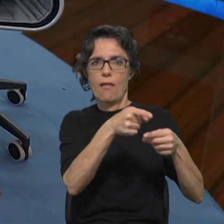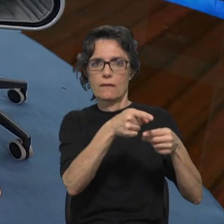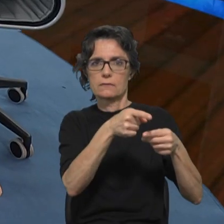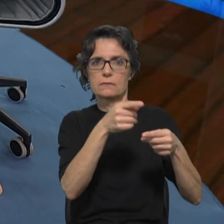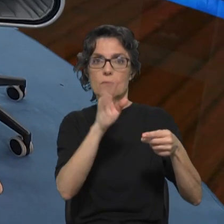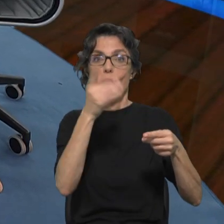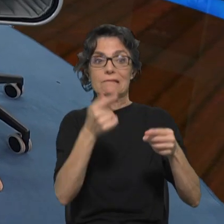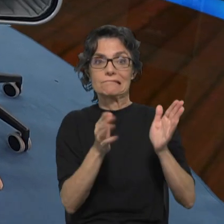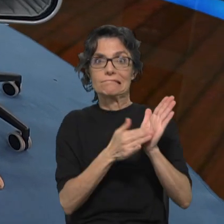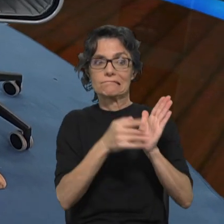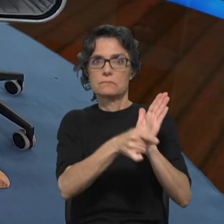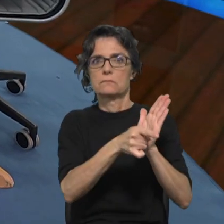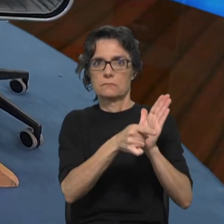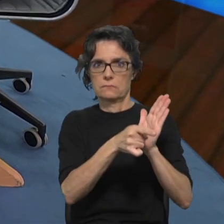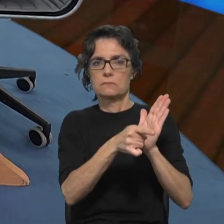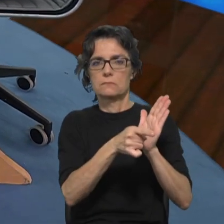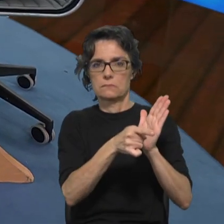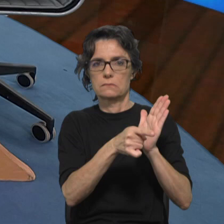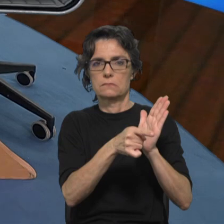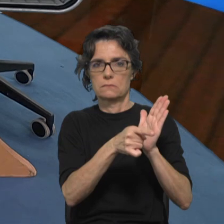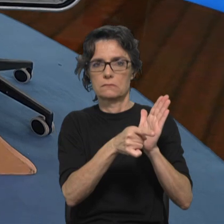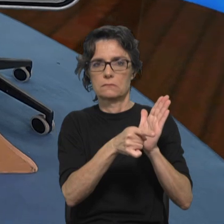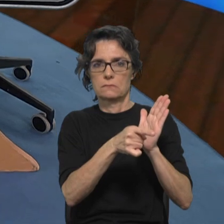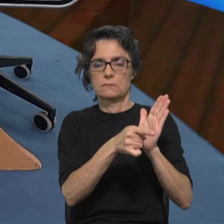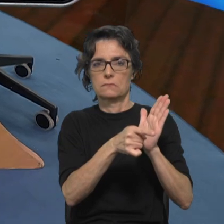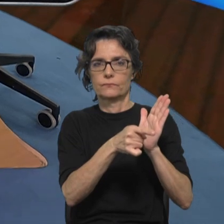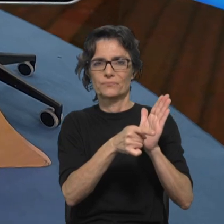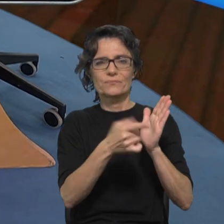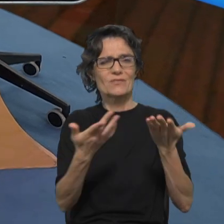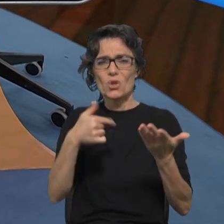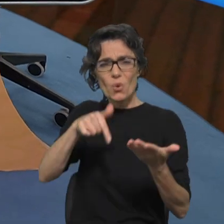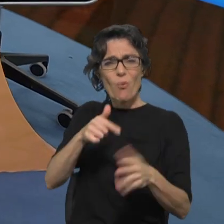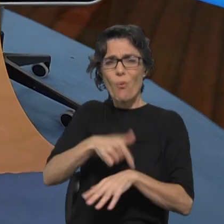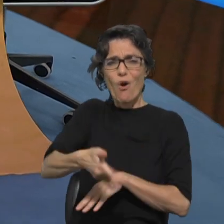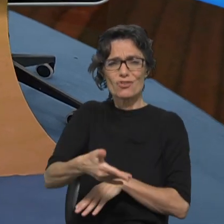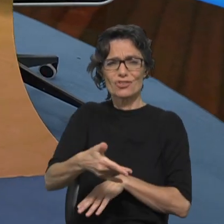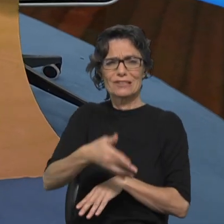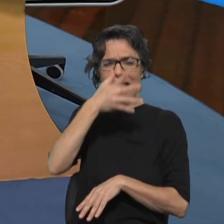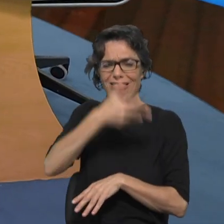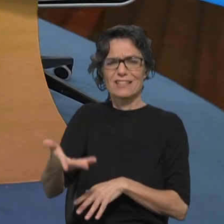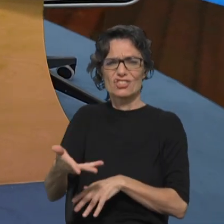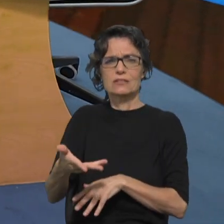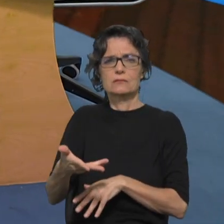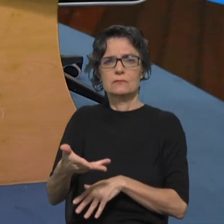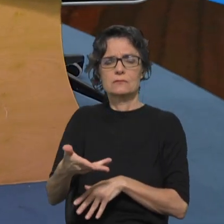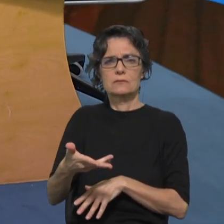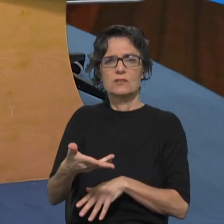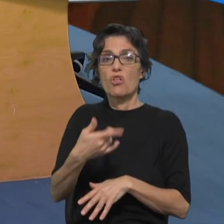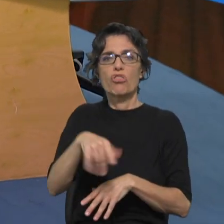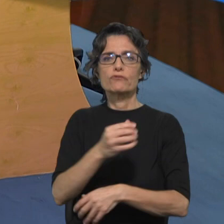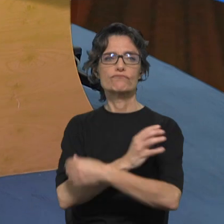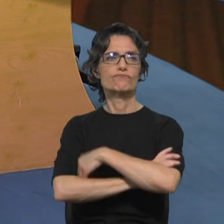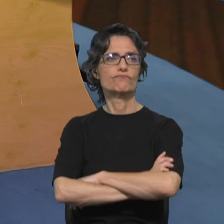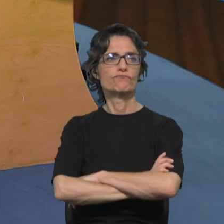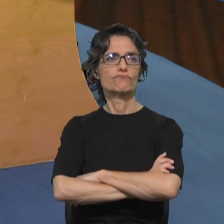comprovado como verdadeiro aquilo que ela fez. É lamentável. A pior coisa que se pode fazer é não fazer nada por uma